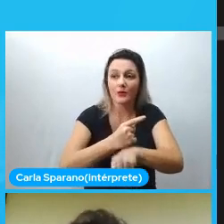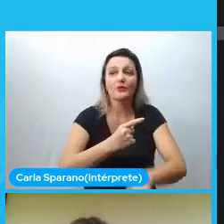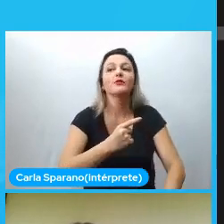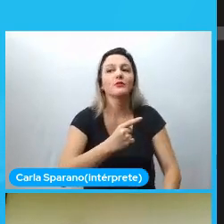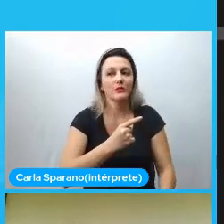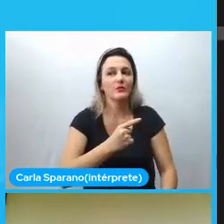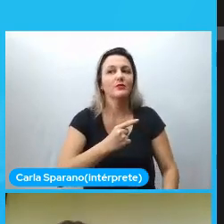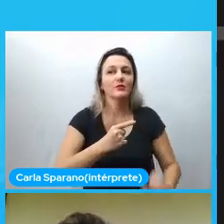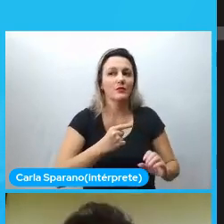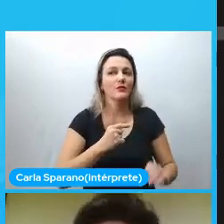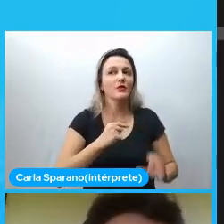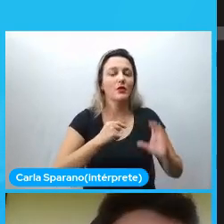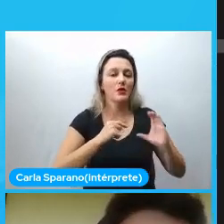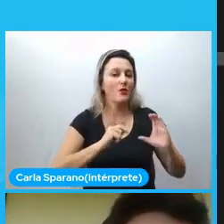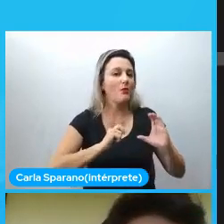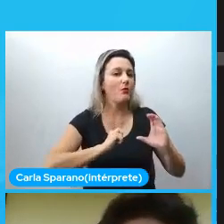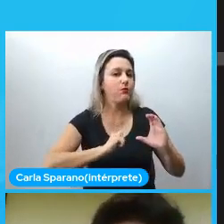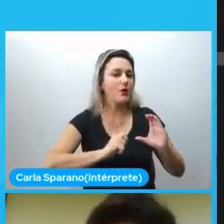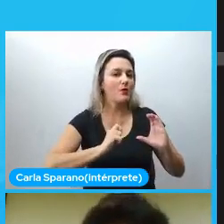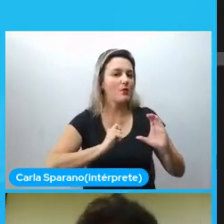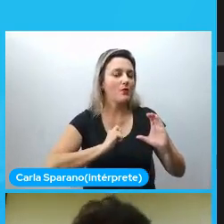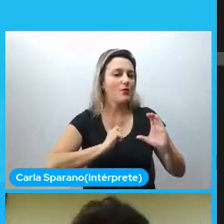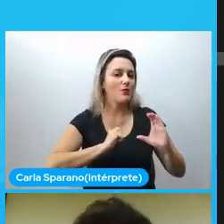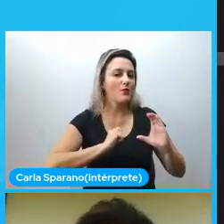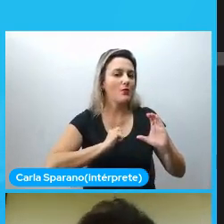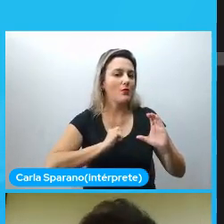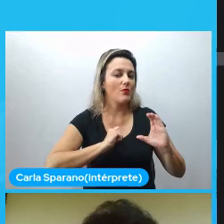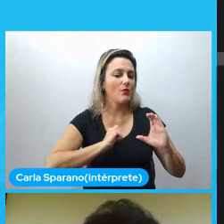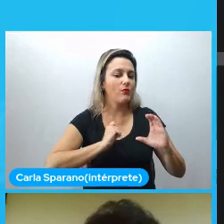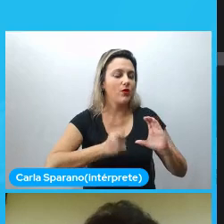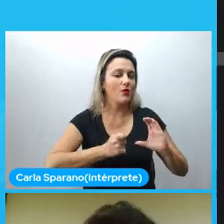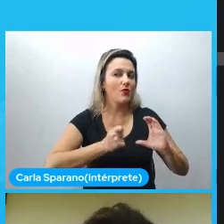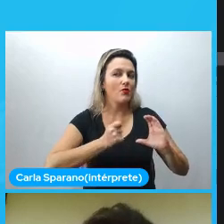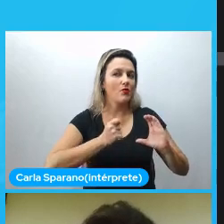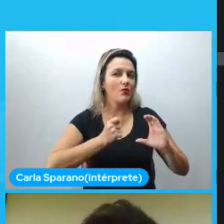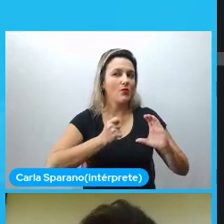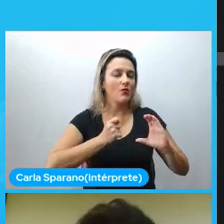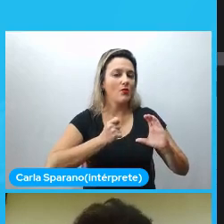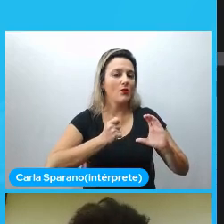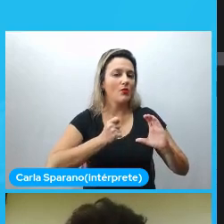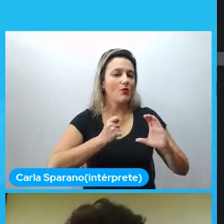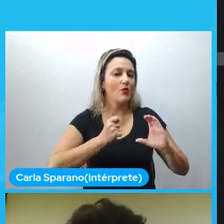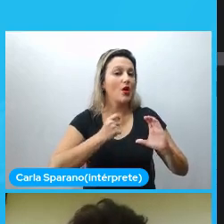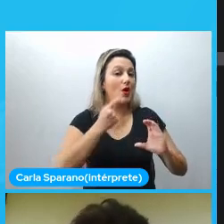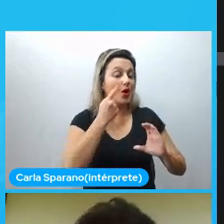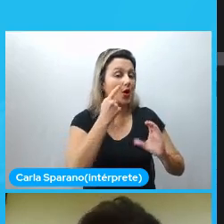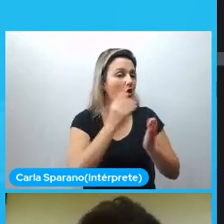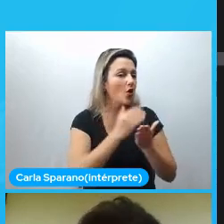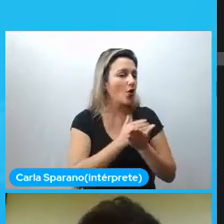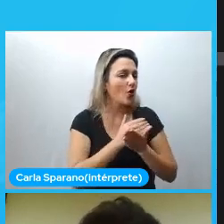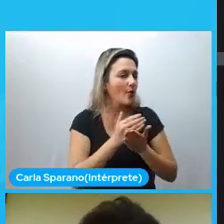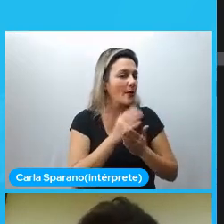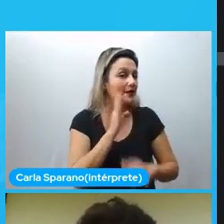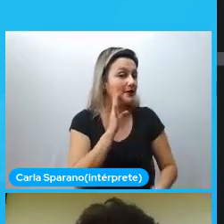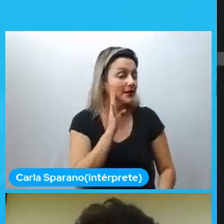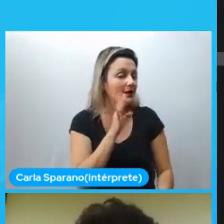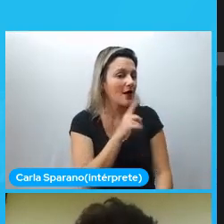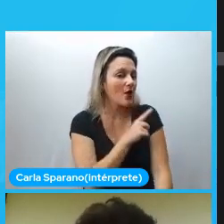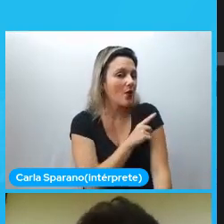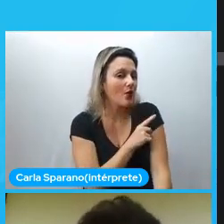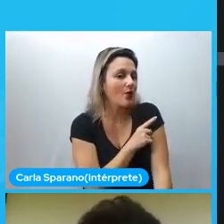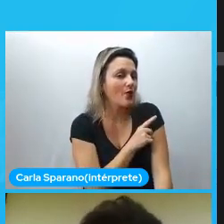BPM, eu quero 126, e é isso. Então, vou começar a fazer um negócio legal aqui.